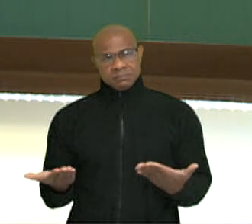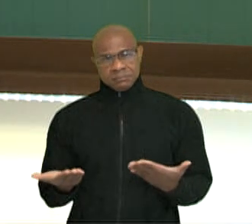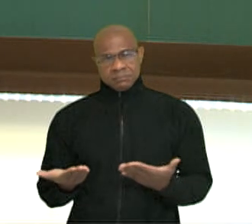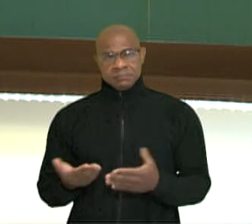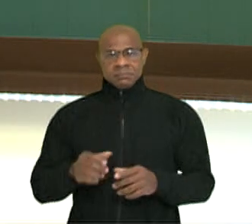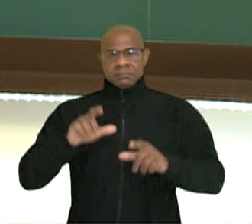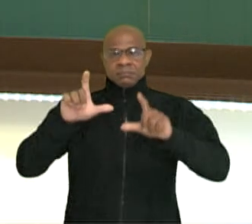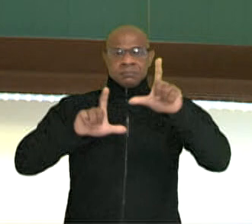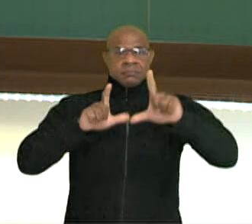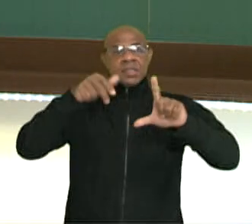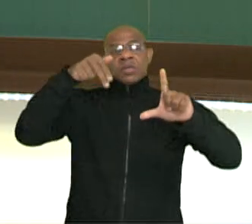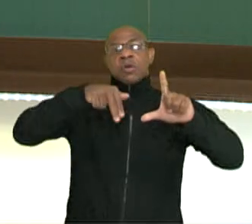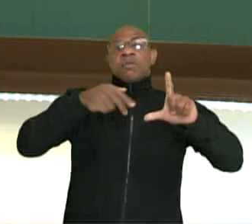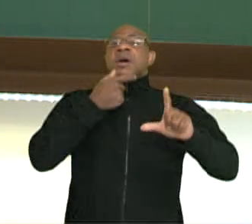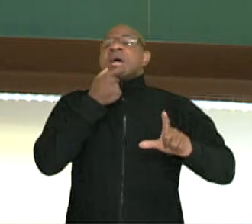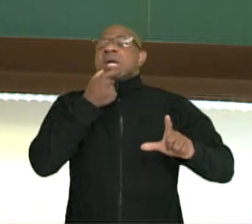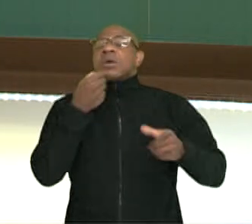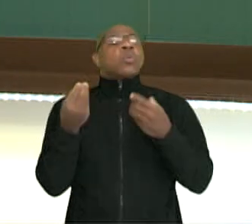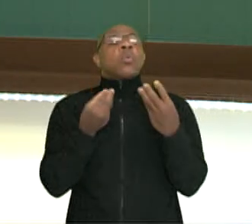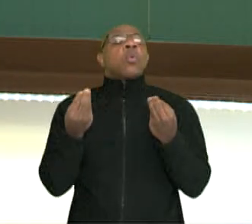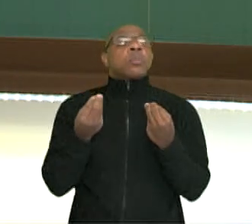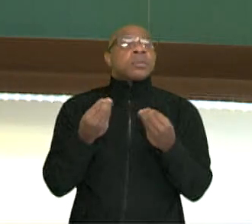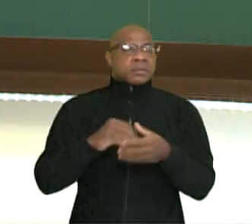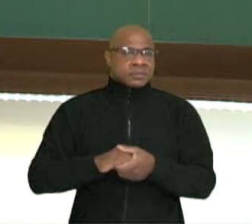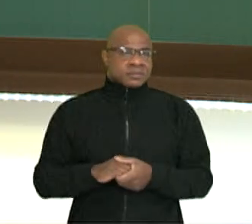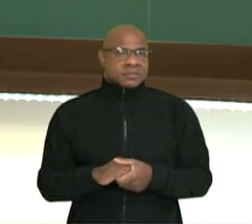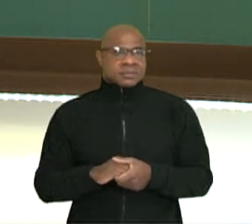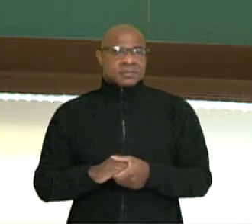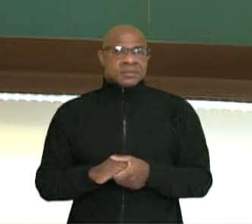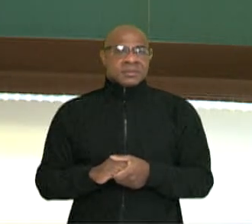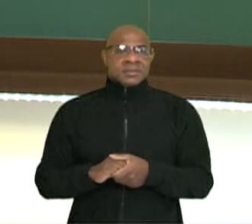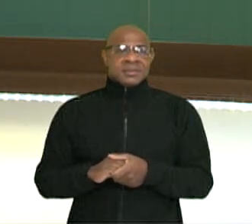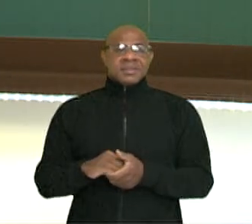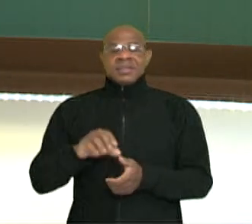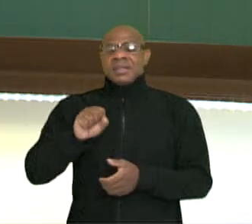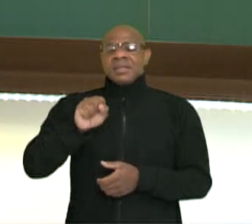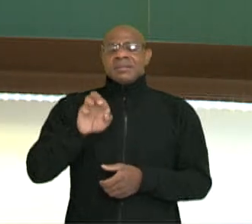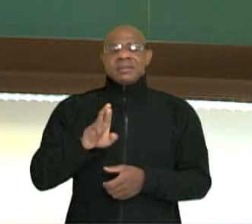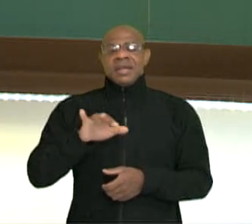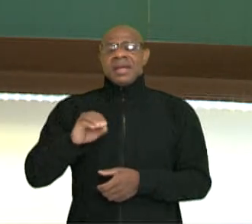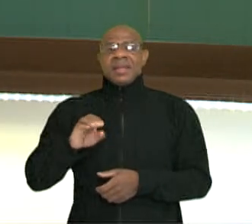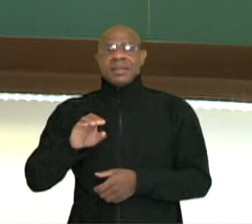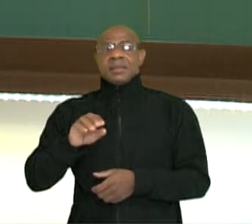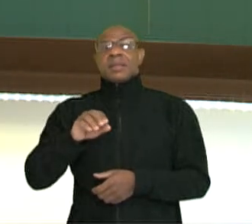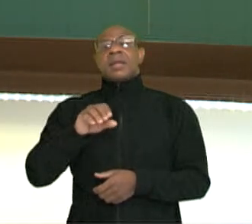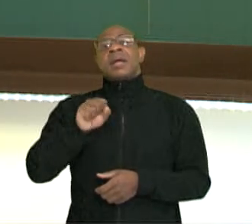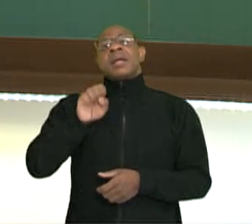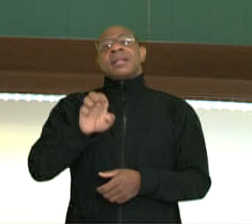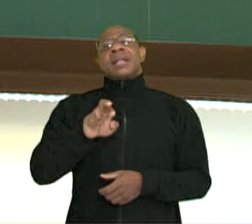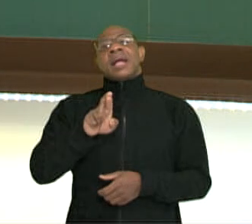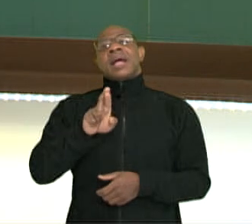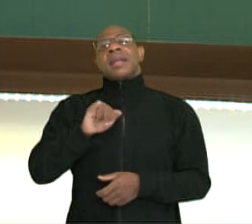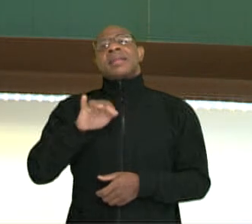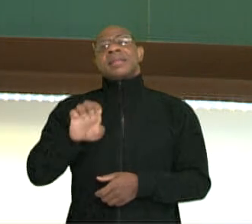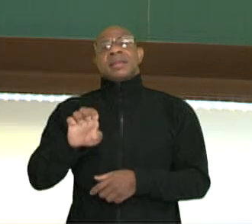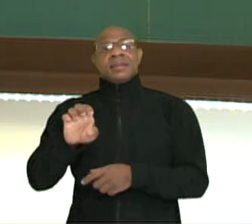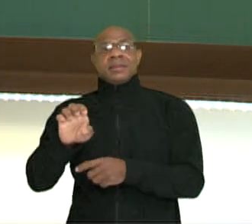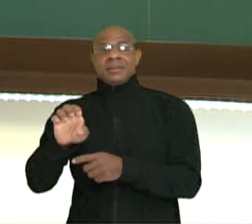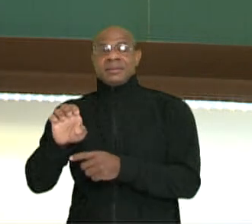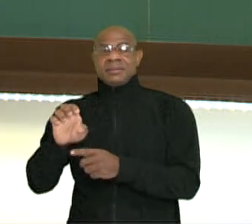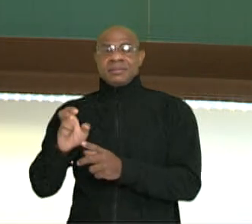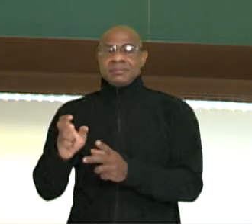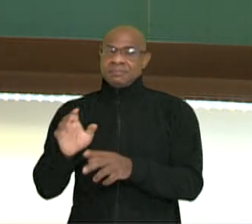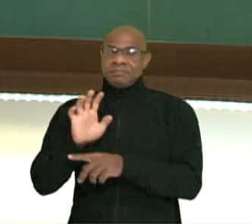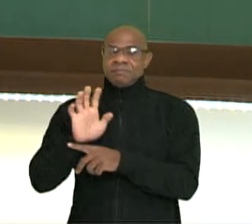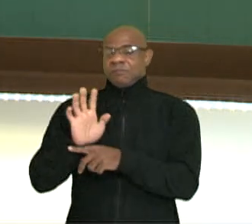Novela, como é que eu chamo novela em inglês? Série, como é que eu chamo série? E o último programa, que programa é esse? Como é que eu